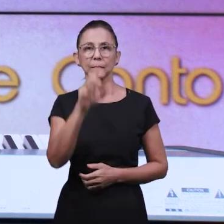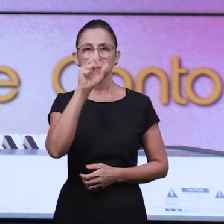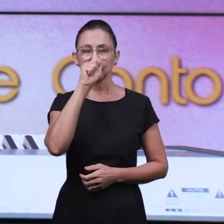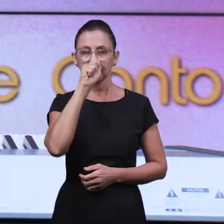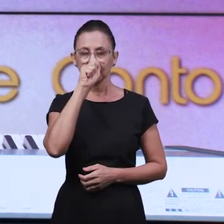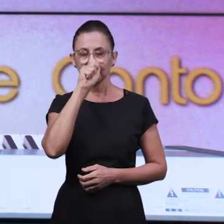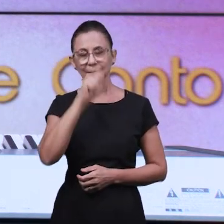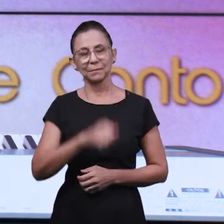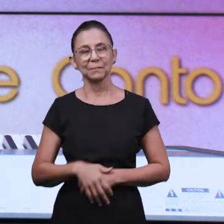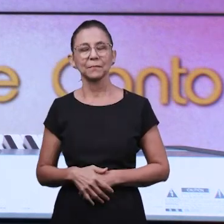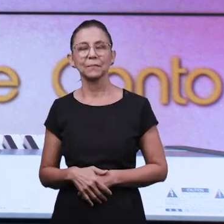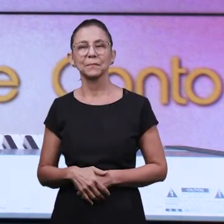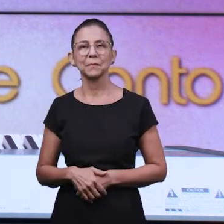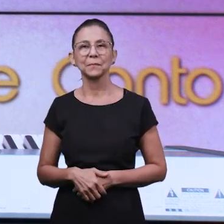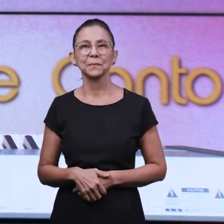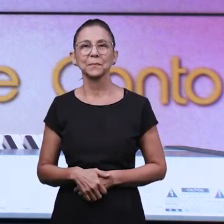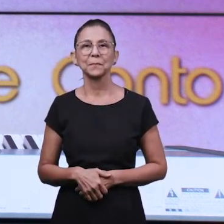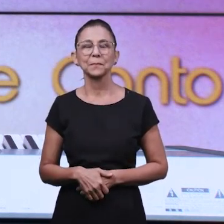Inspiramos.